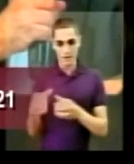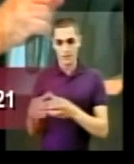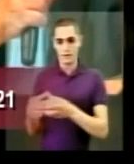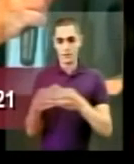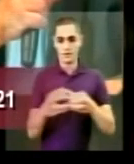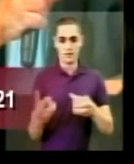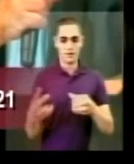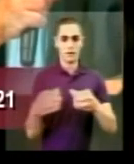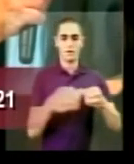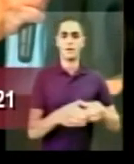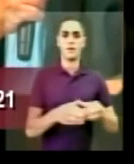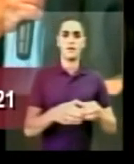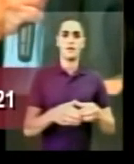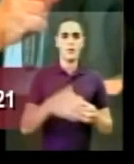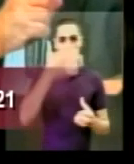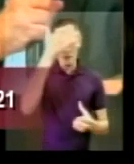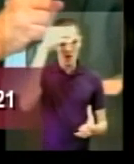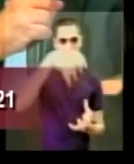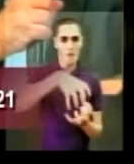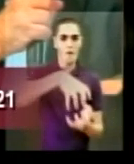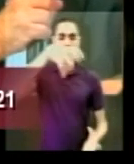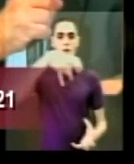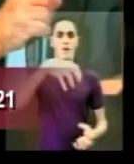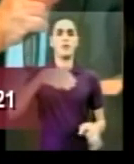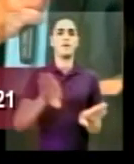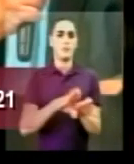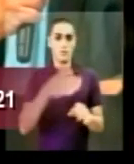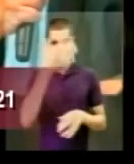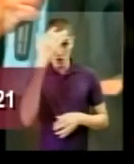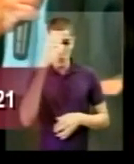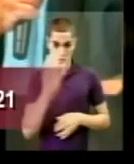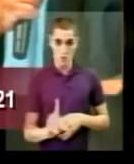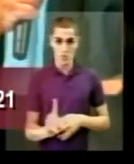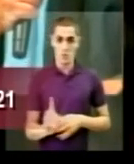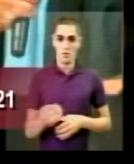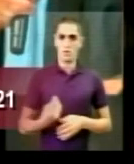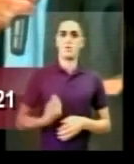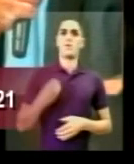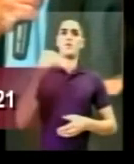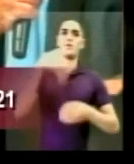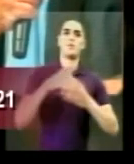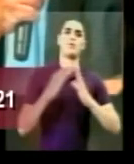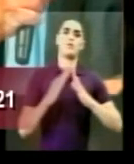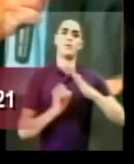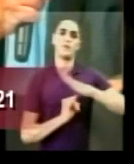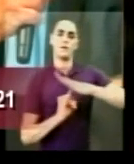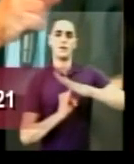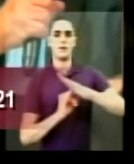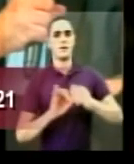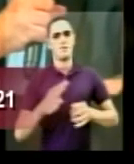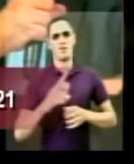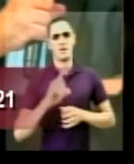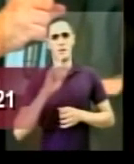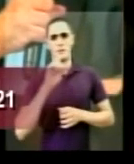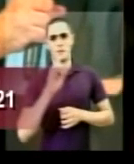e deficientes institucionalizados, que são cerca de 1.100